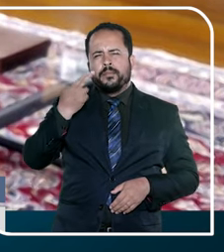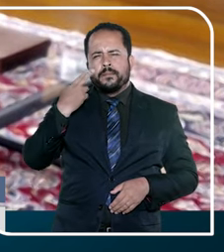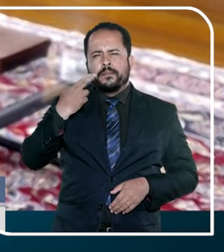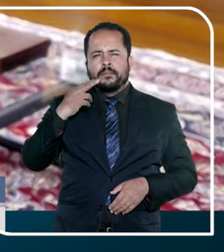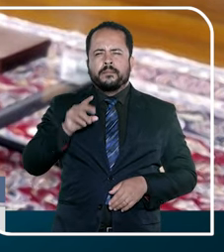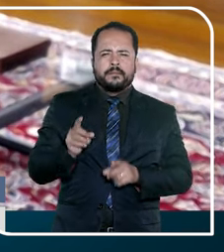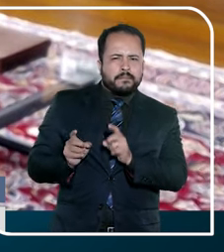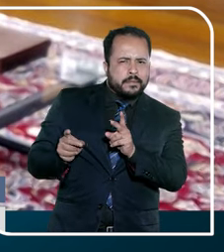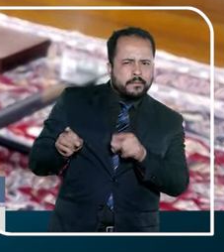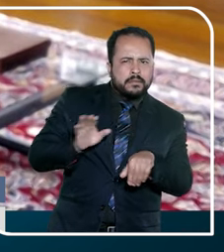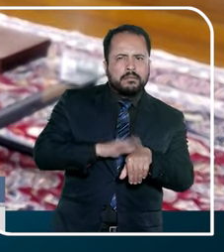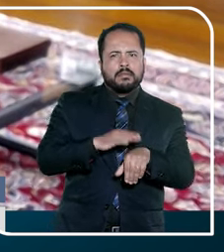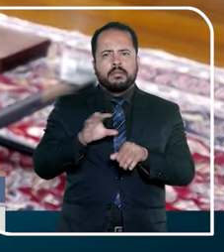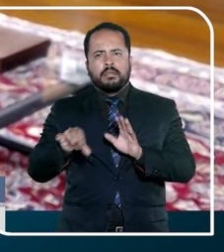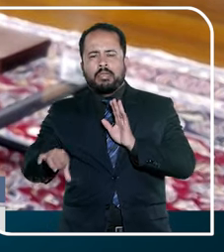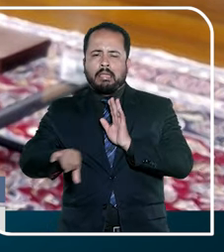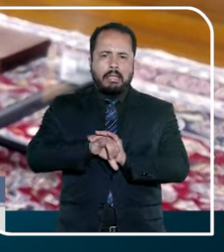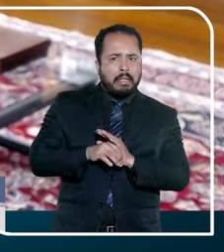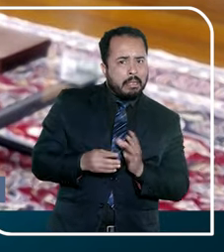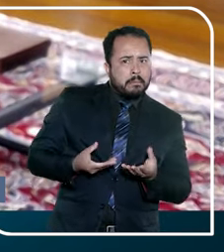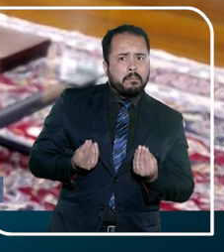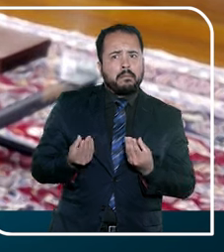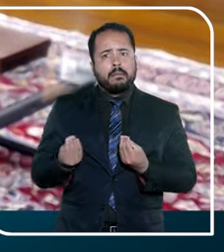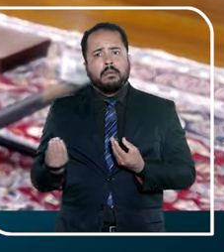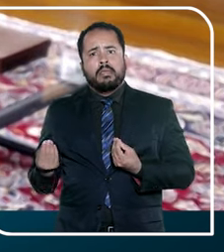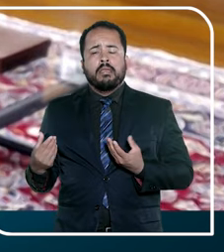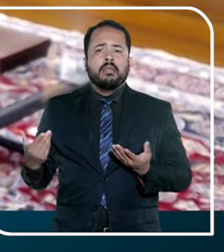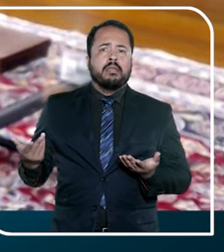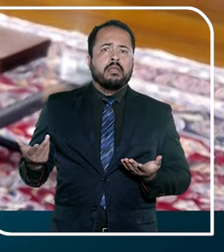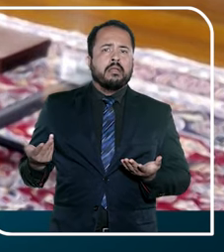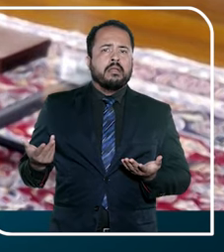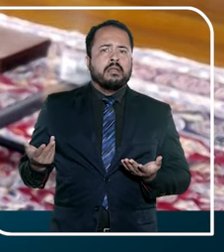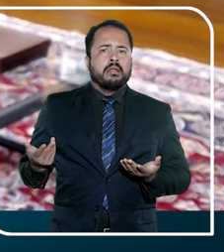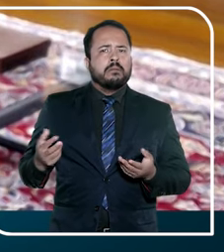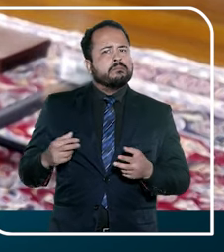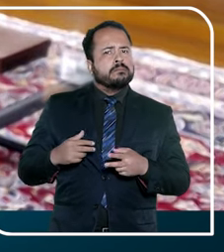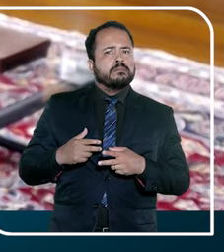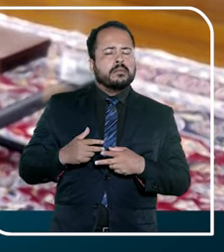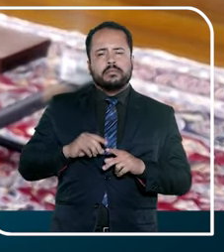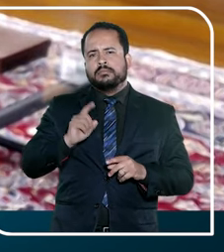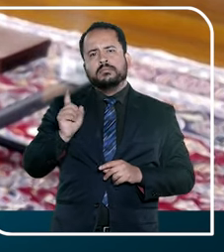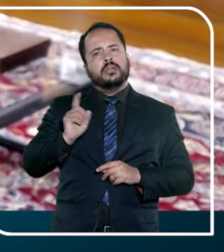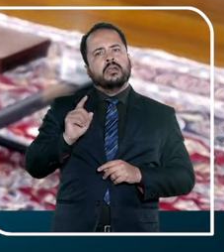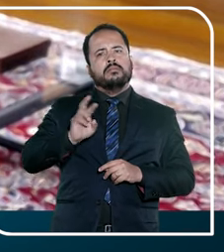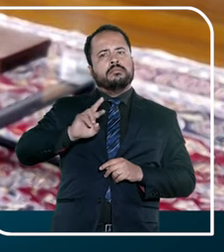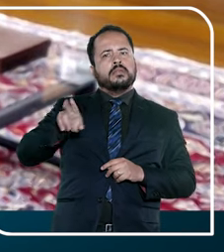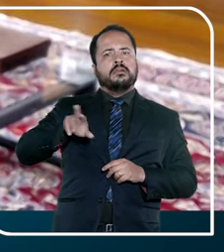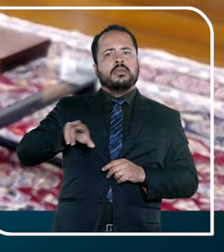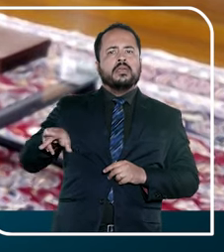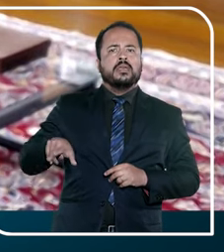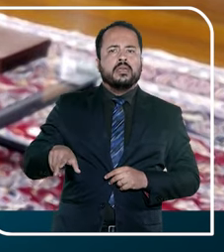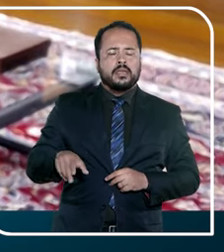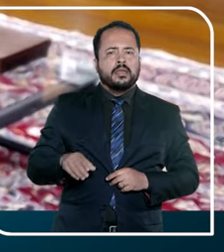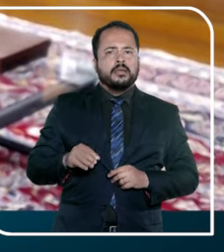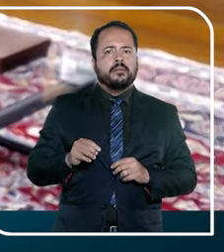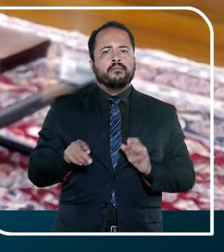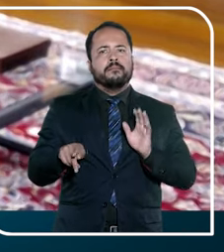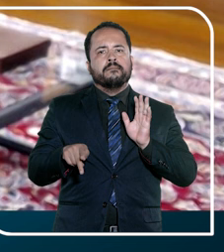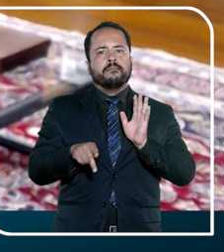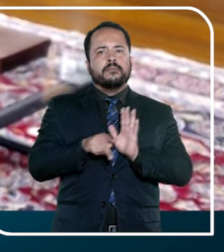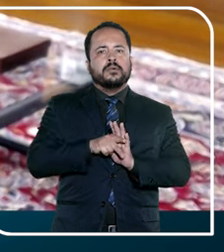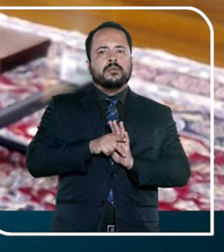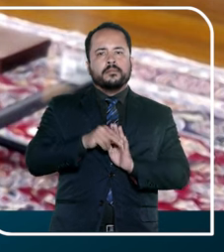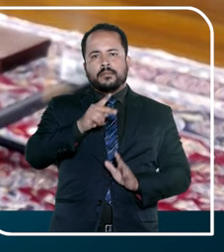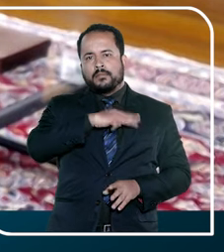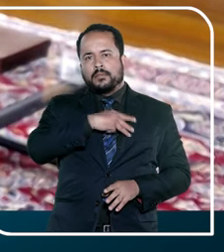pensa nossa mas isso é muita coisa na verdade eh não é a própria o próprio Ministério Público